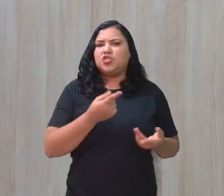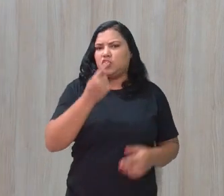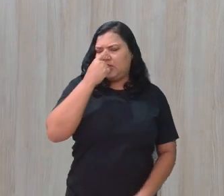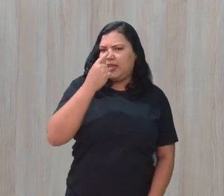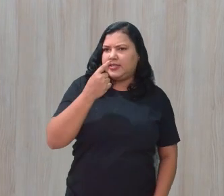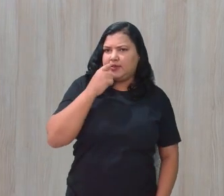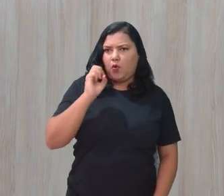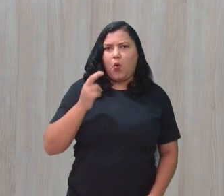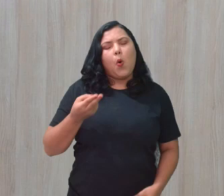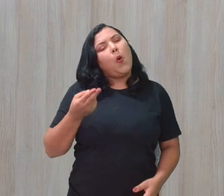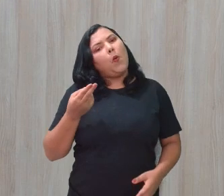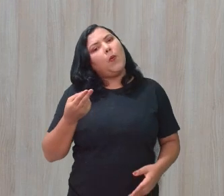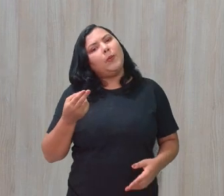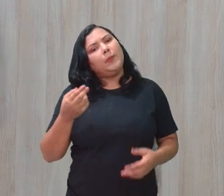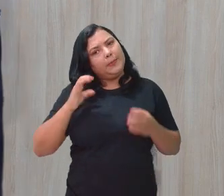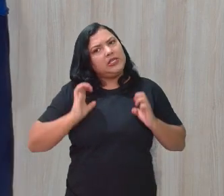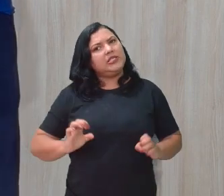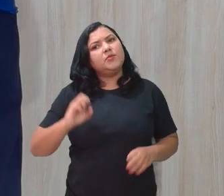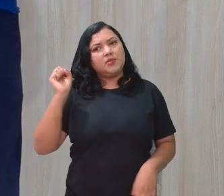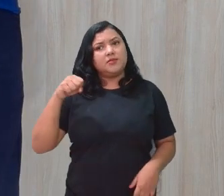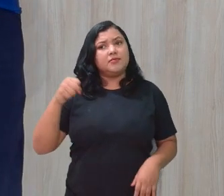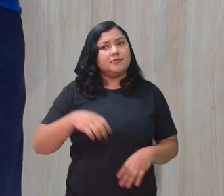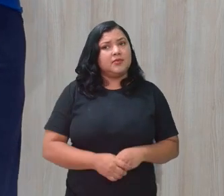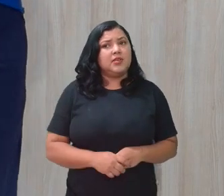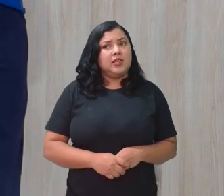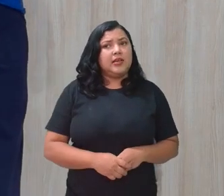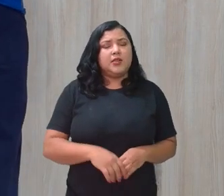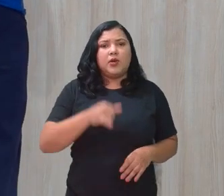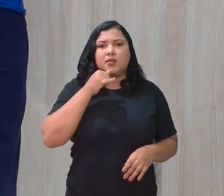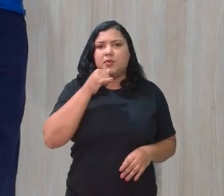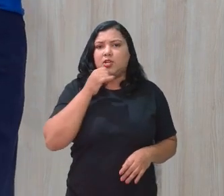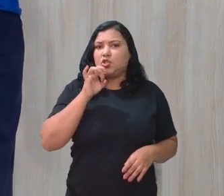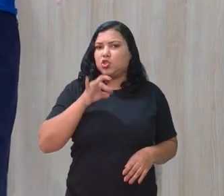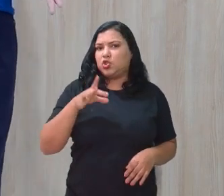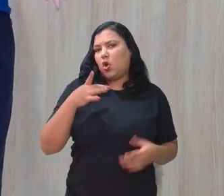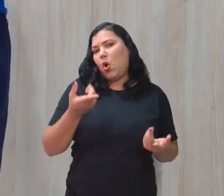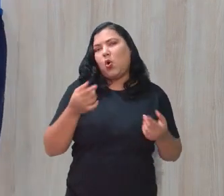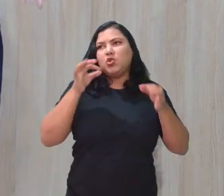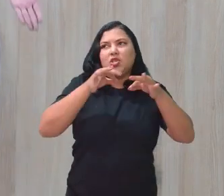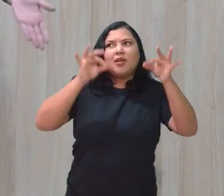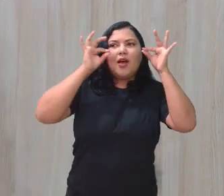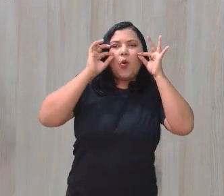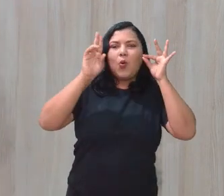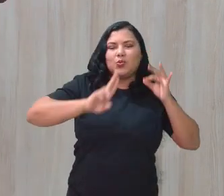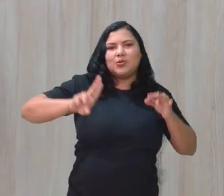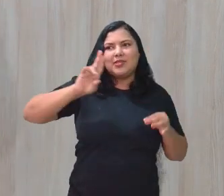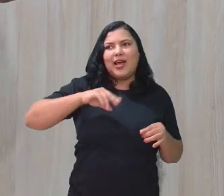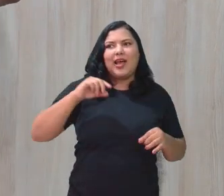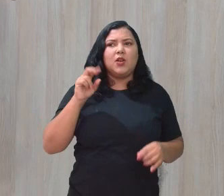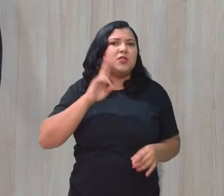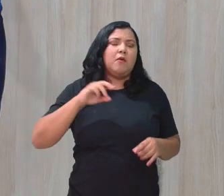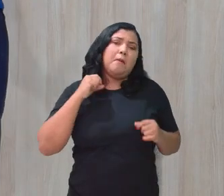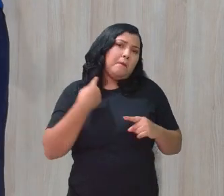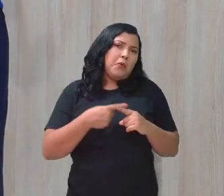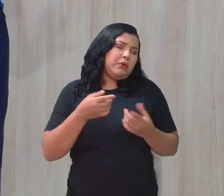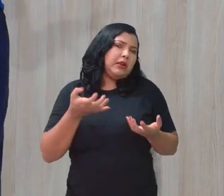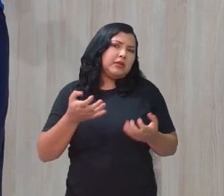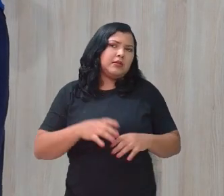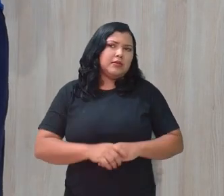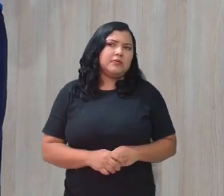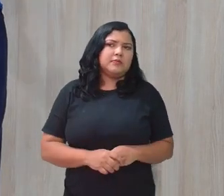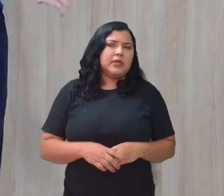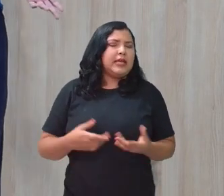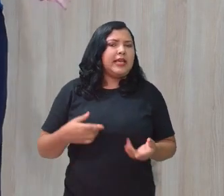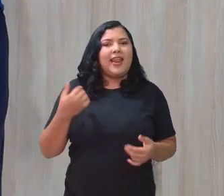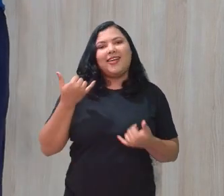nariz e de princípios? Tem, né? Porque quando era a questão só do nariz, ele estava usando porque ele queria. Porque era